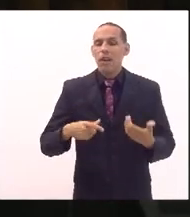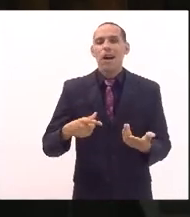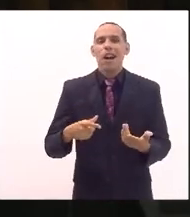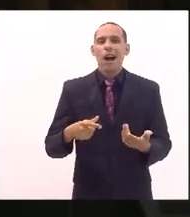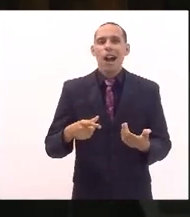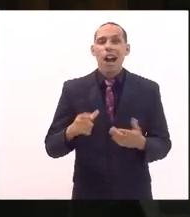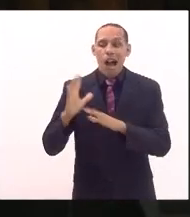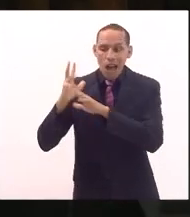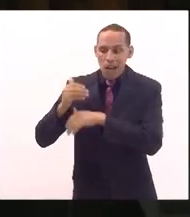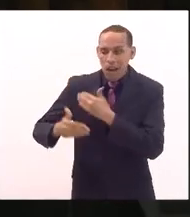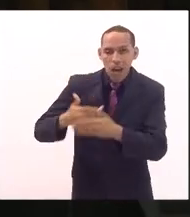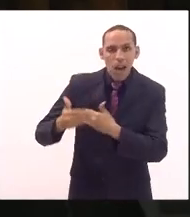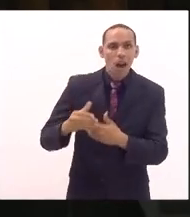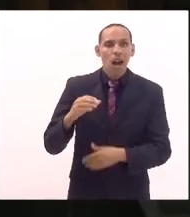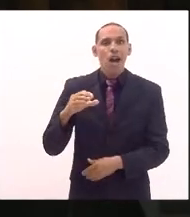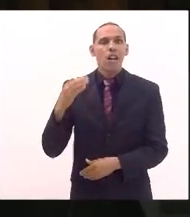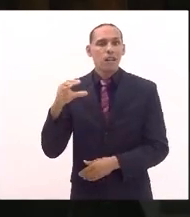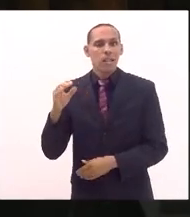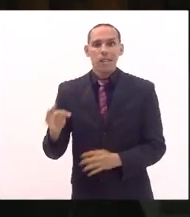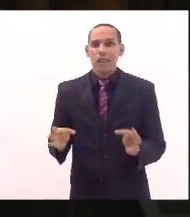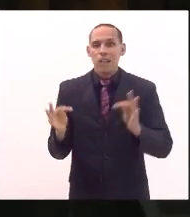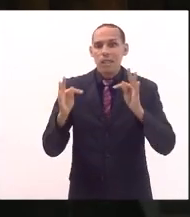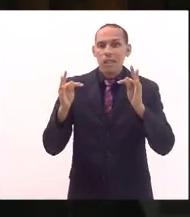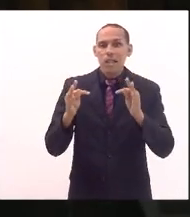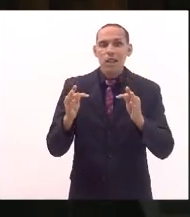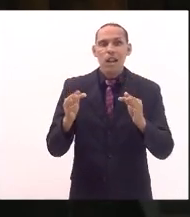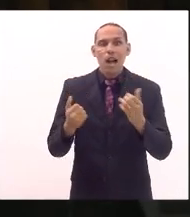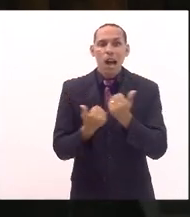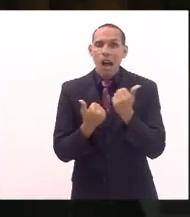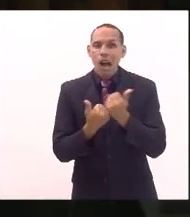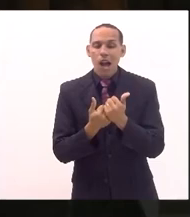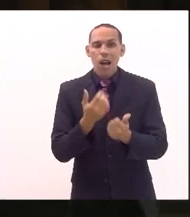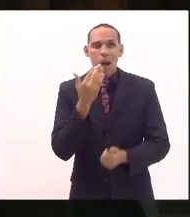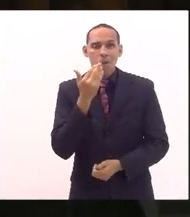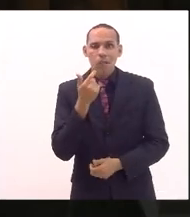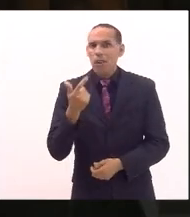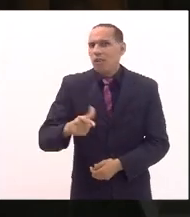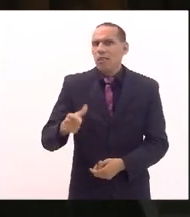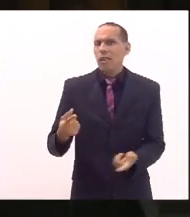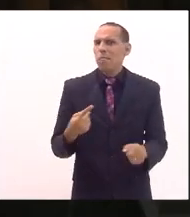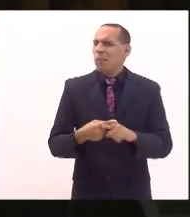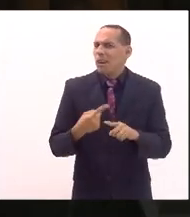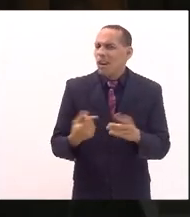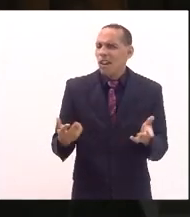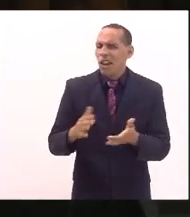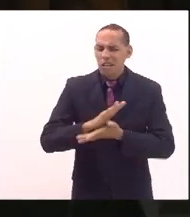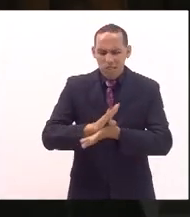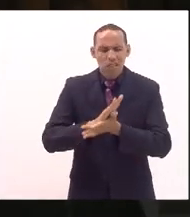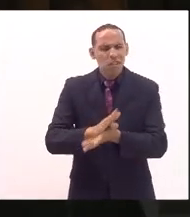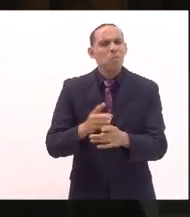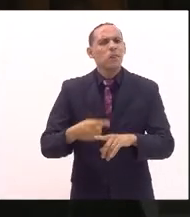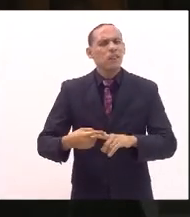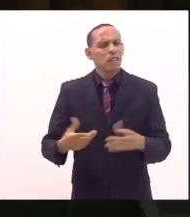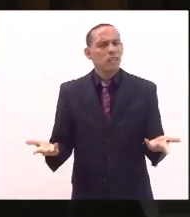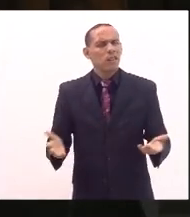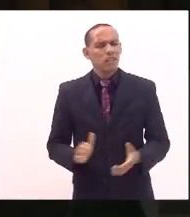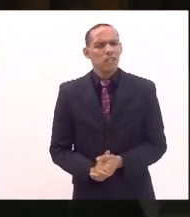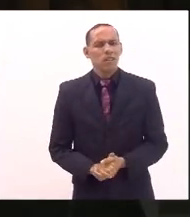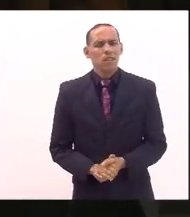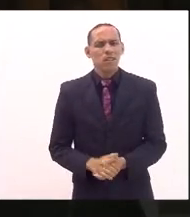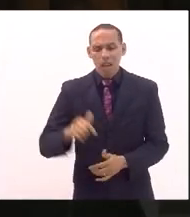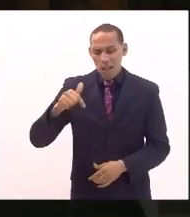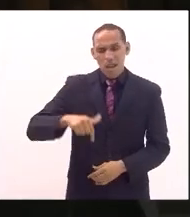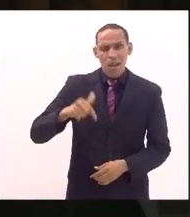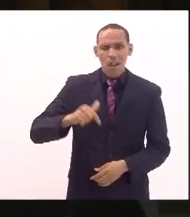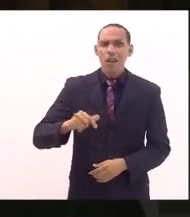que não recebe o auxílio alimentação porque essa discriminação que os profissionais da Faetec eu tenho